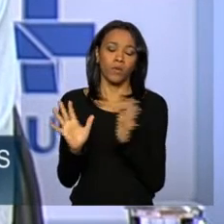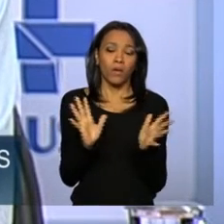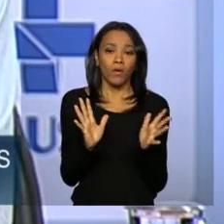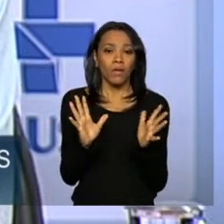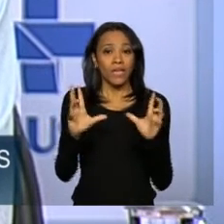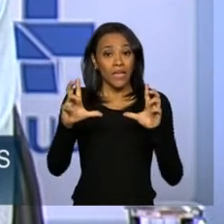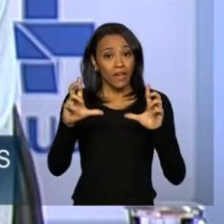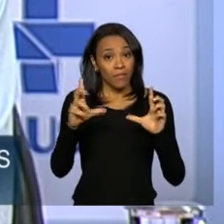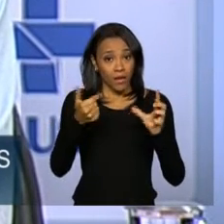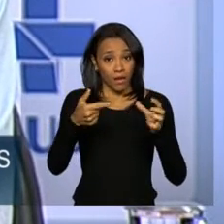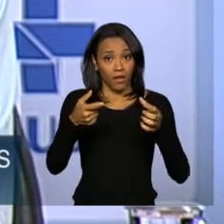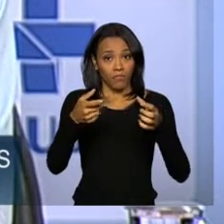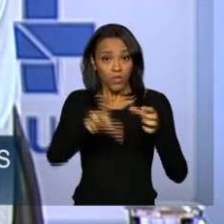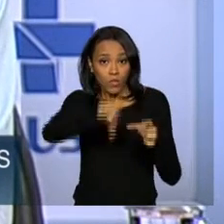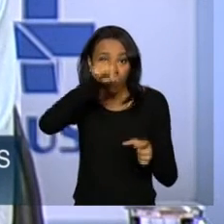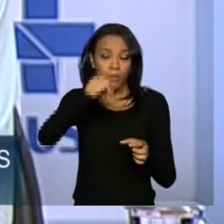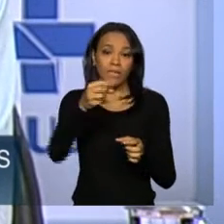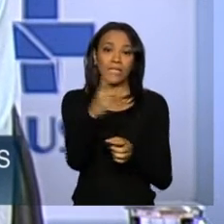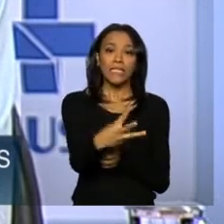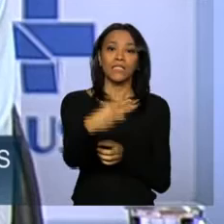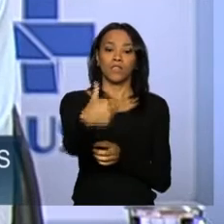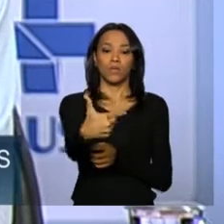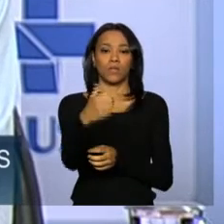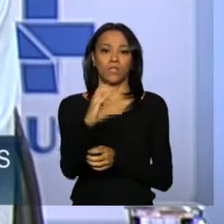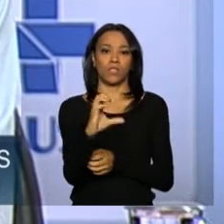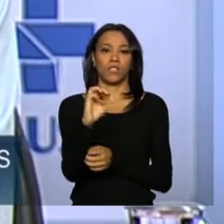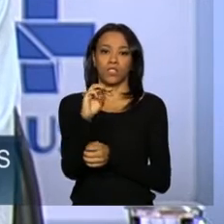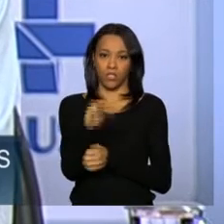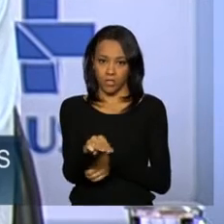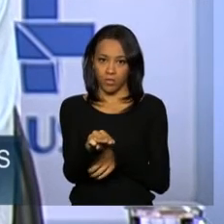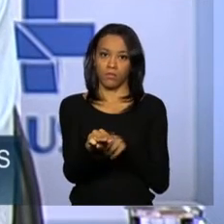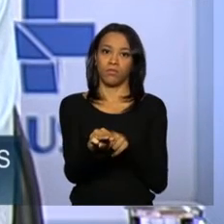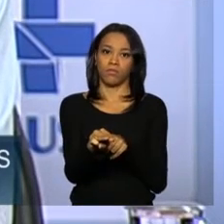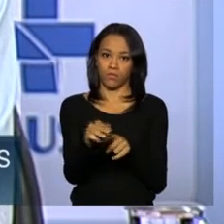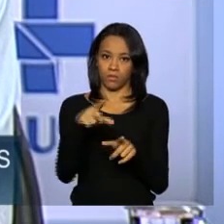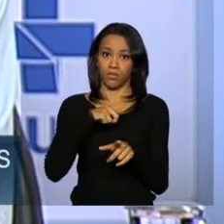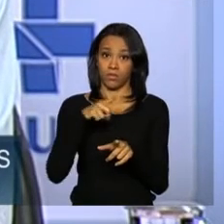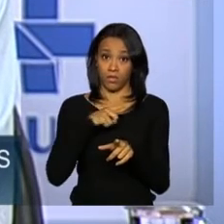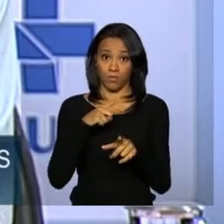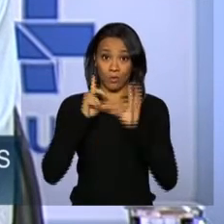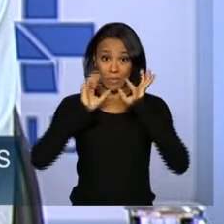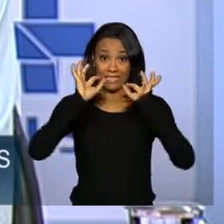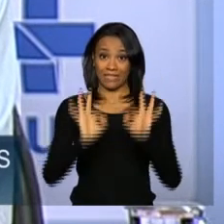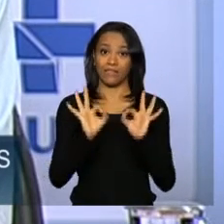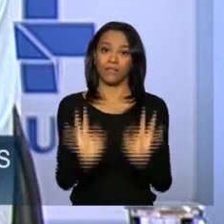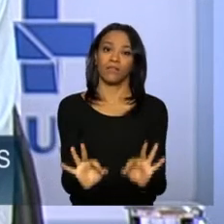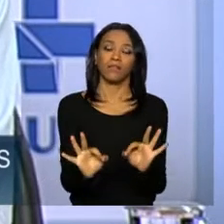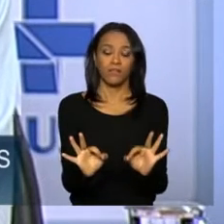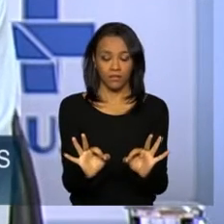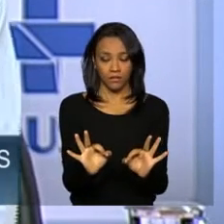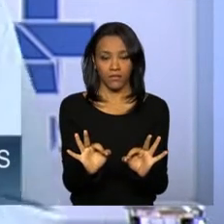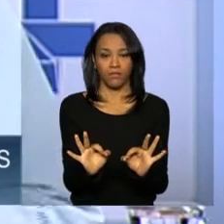32 centímetros, nós temos uma precisão maior e, portanto,